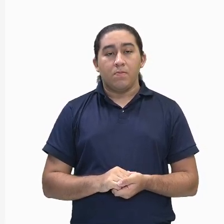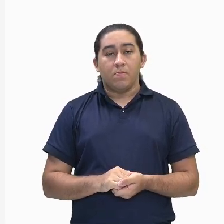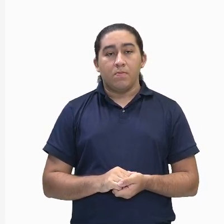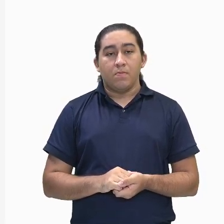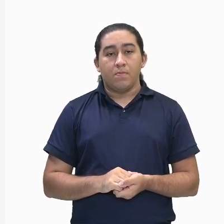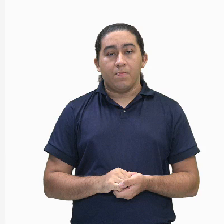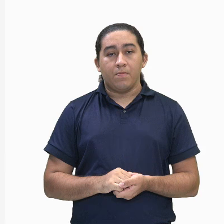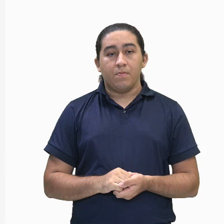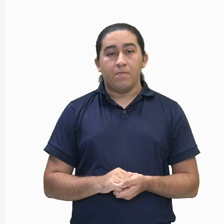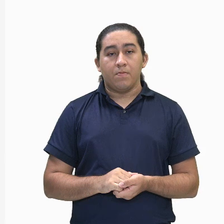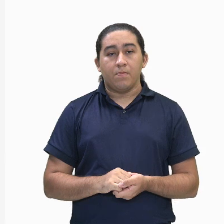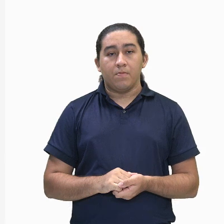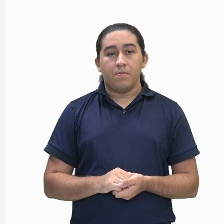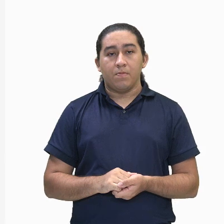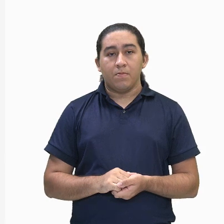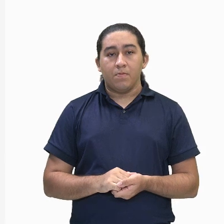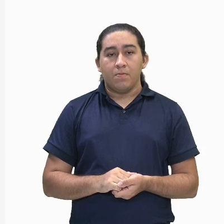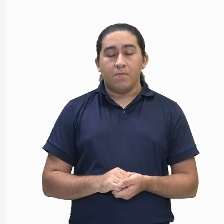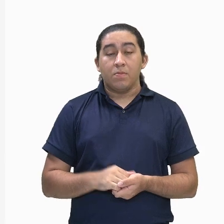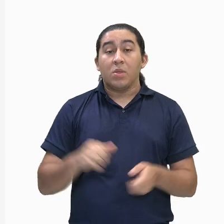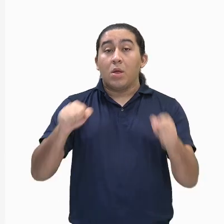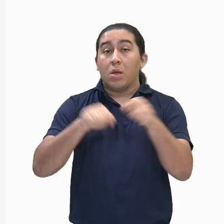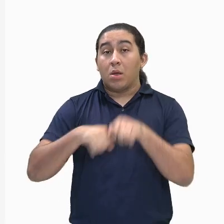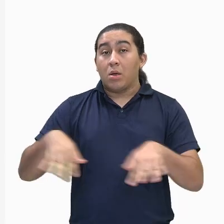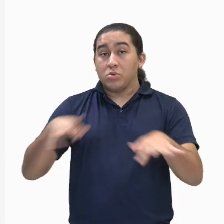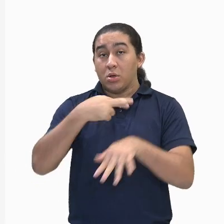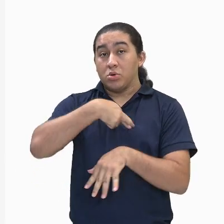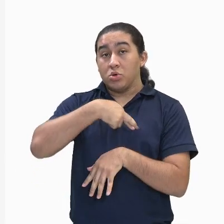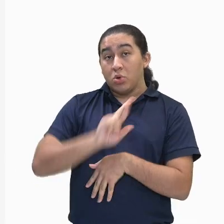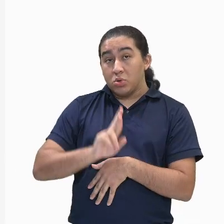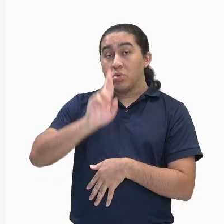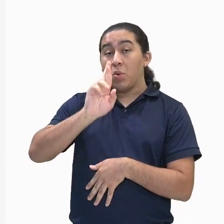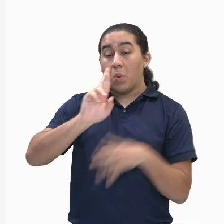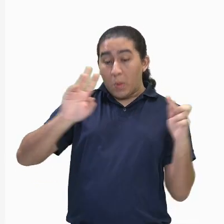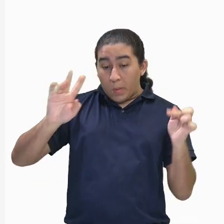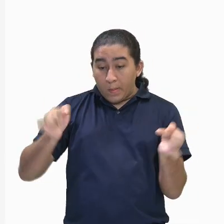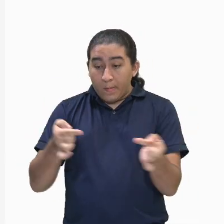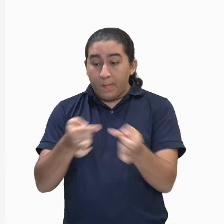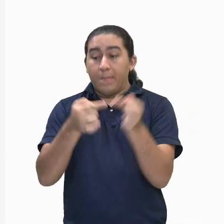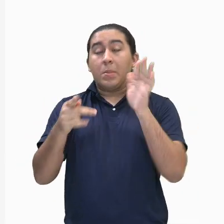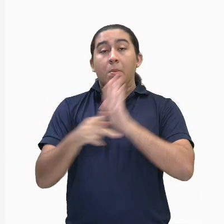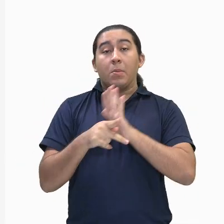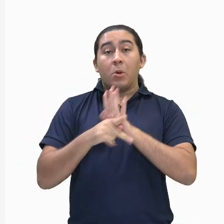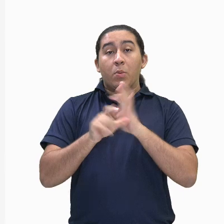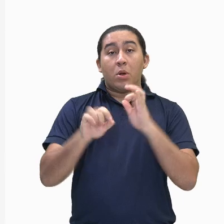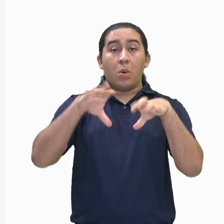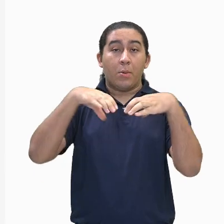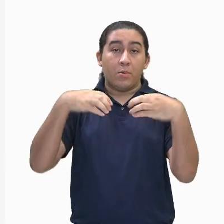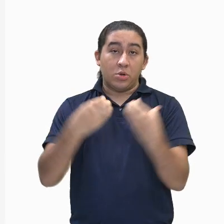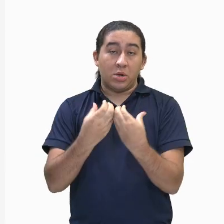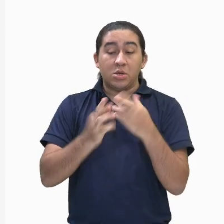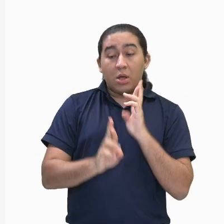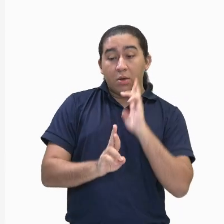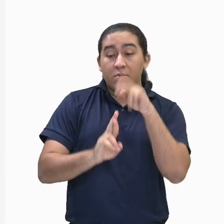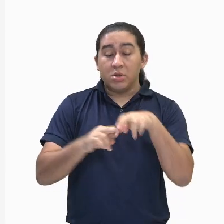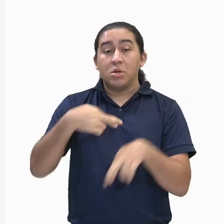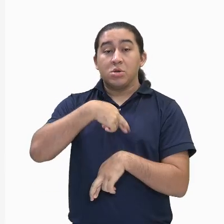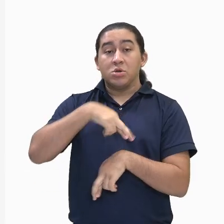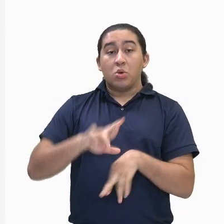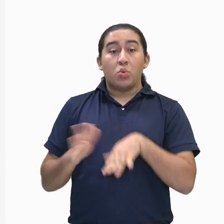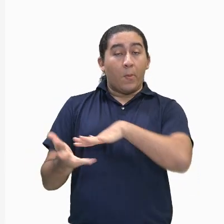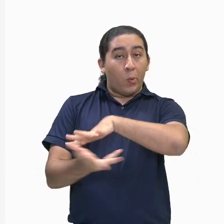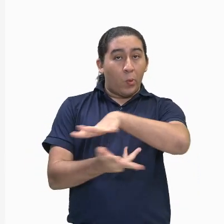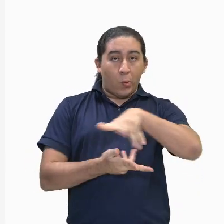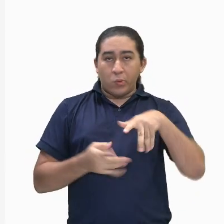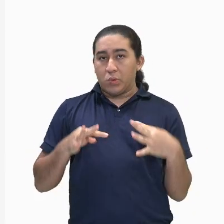Os ritos religiosos são práticas sagradas realizadas por comunidades religiosas em todo o mundo.